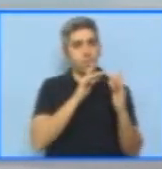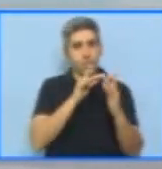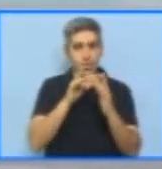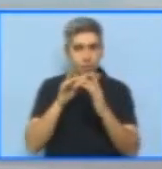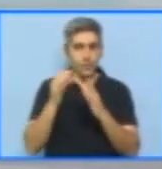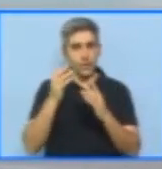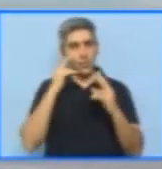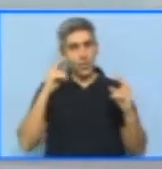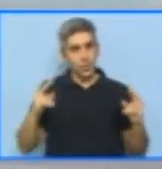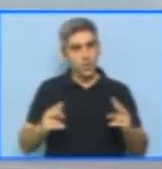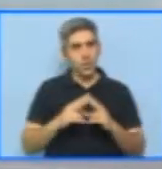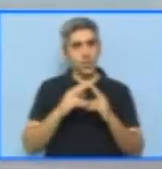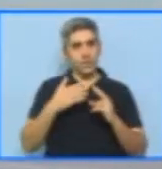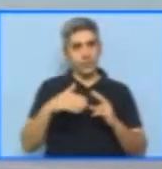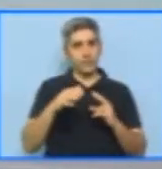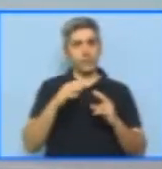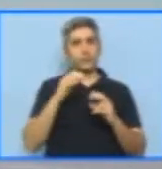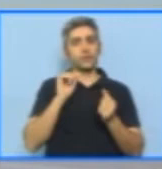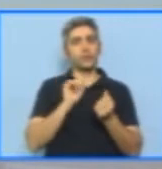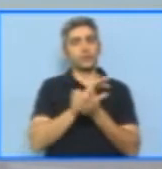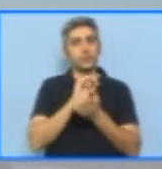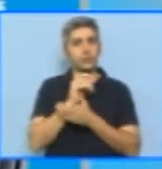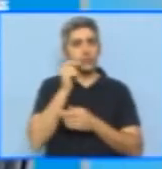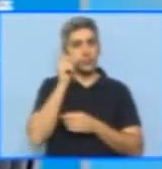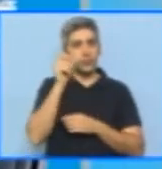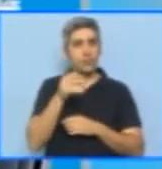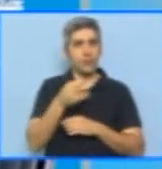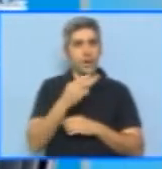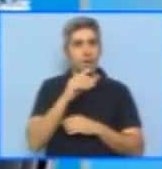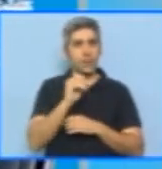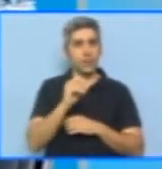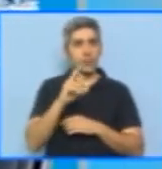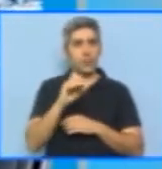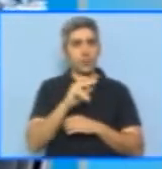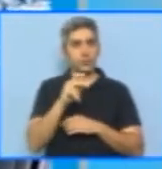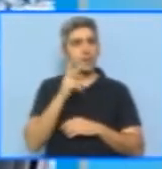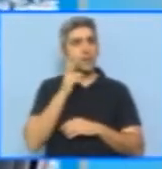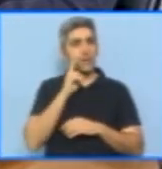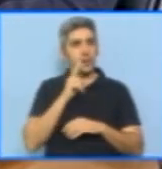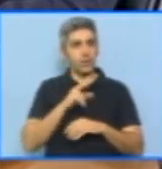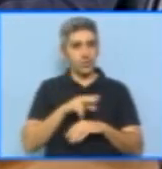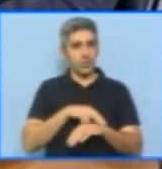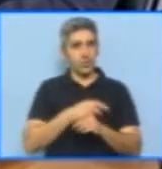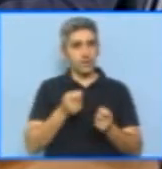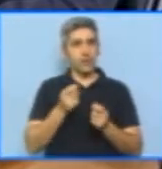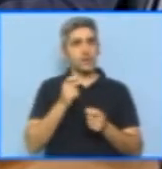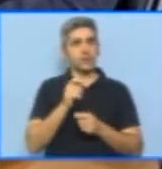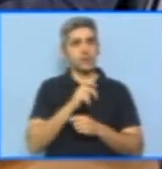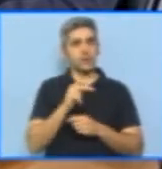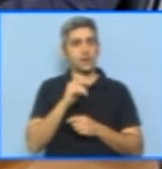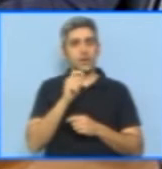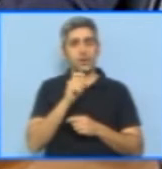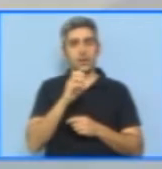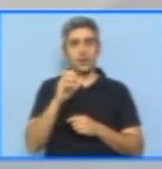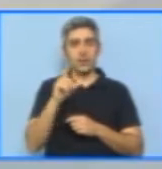num encontro de que nos fala o jornalista Paulo Rocha, diretor da agência Eclésia. Está connosco também Paulo Santos, da